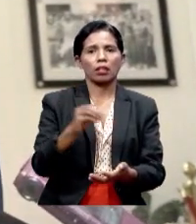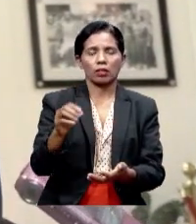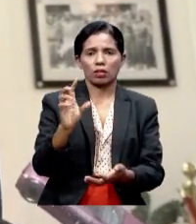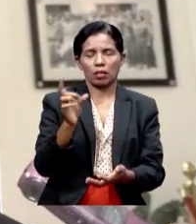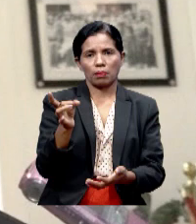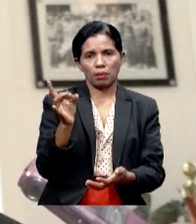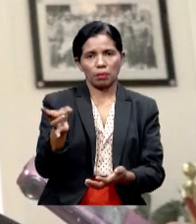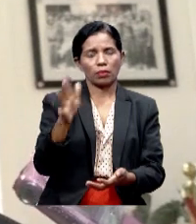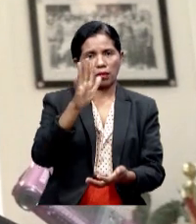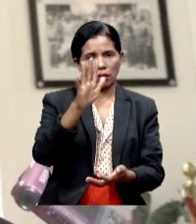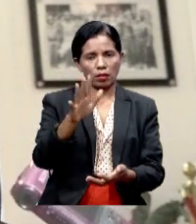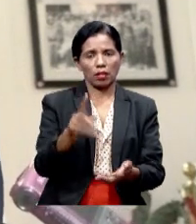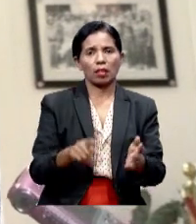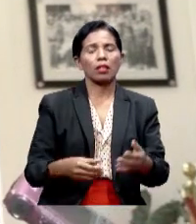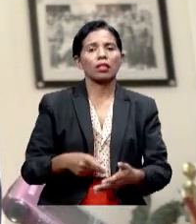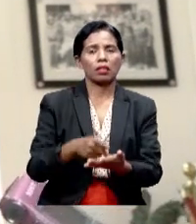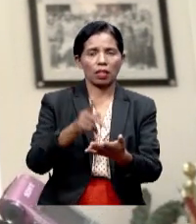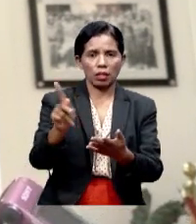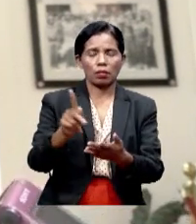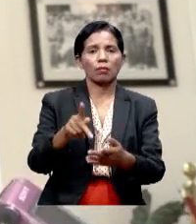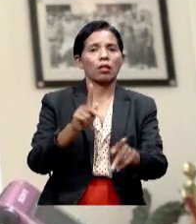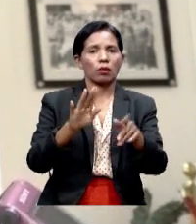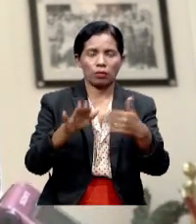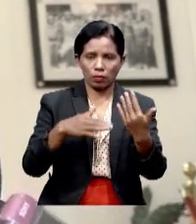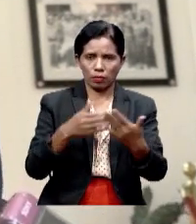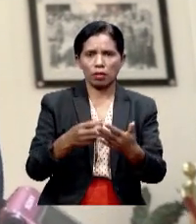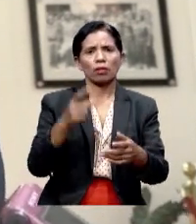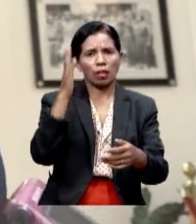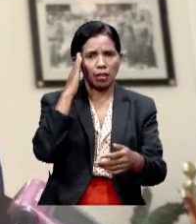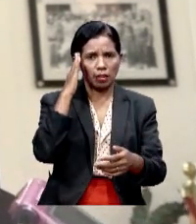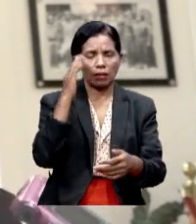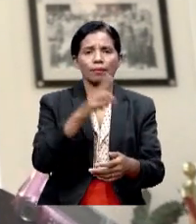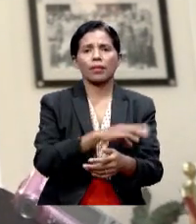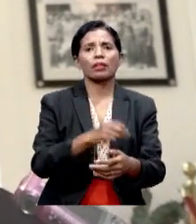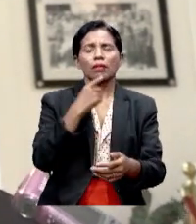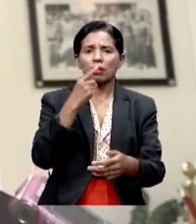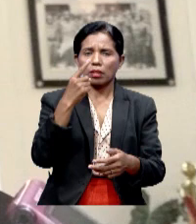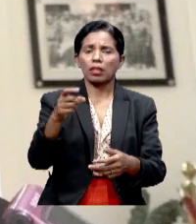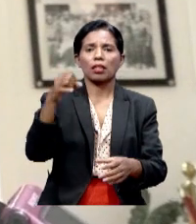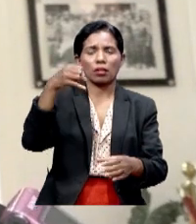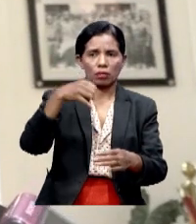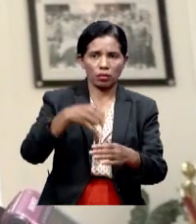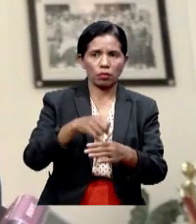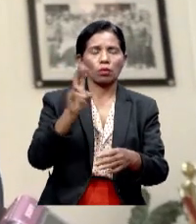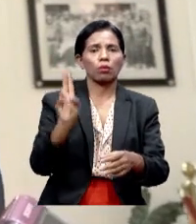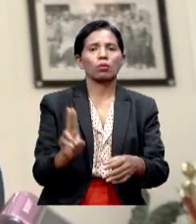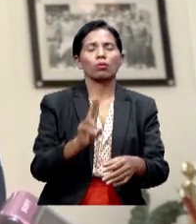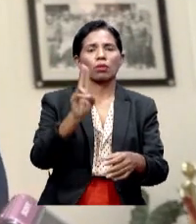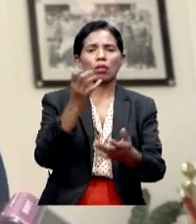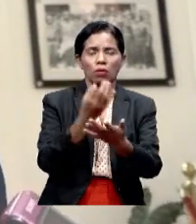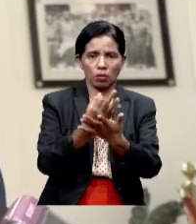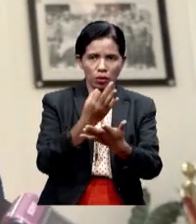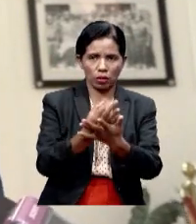569.573.685. Né, para transferência pública. Mas a tua tete montante da Nene inclui na execução